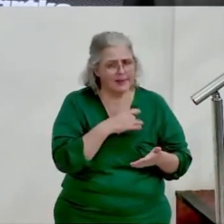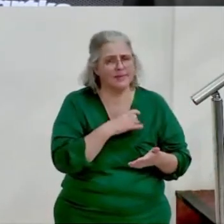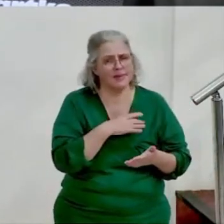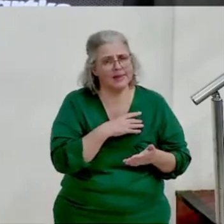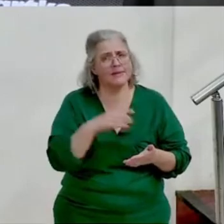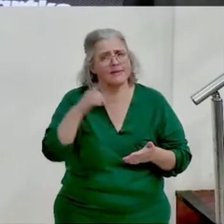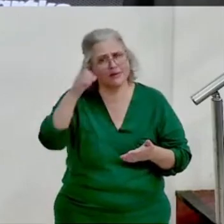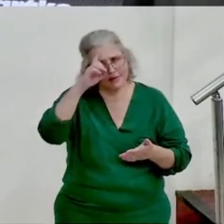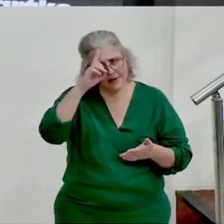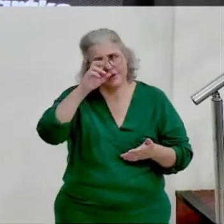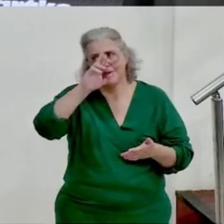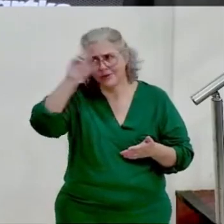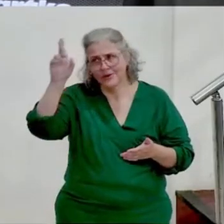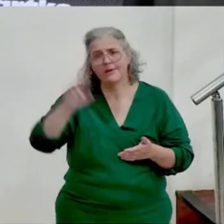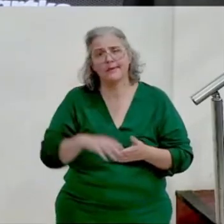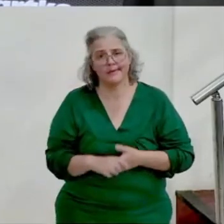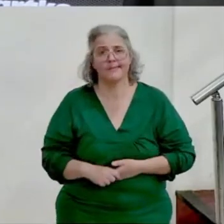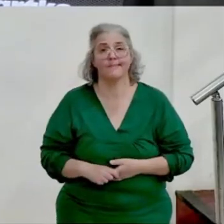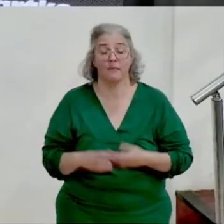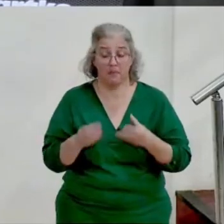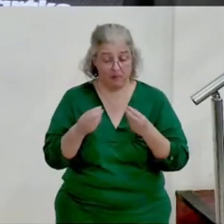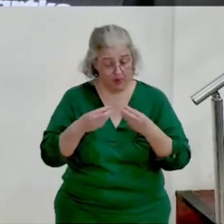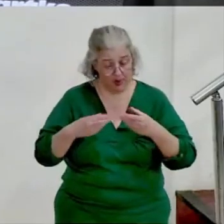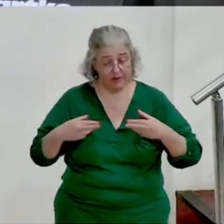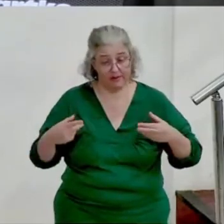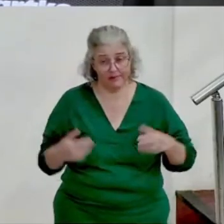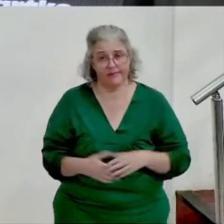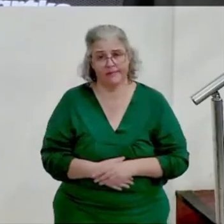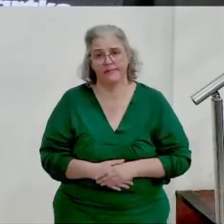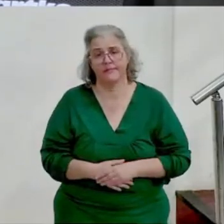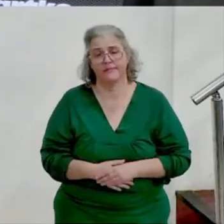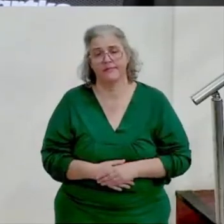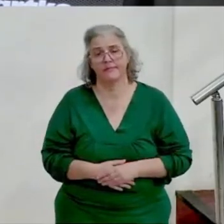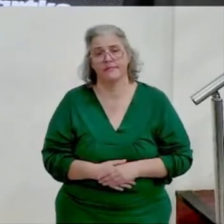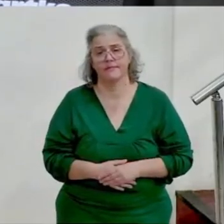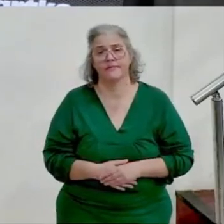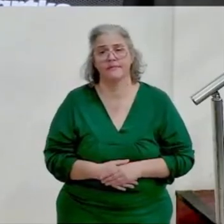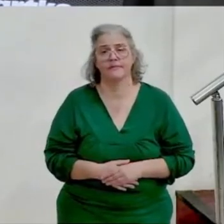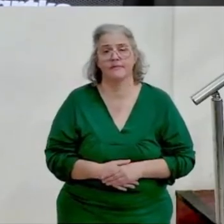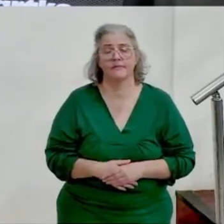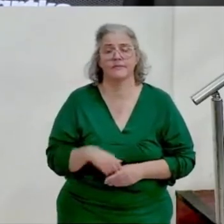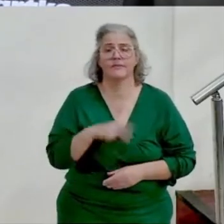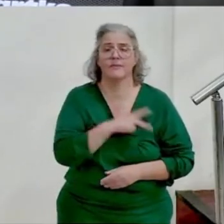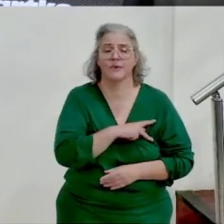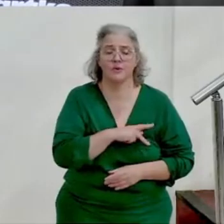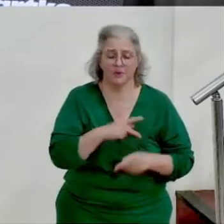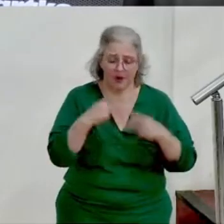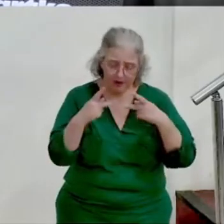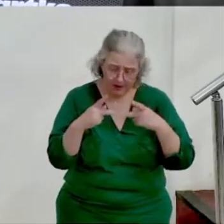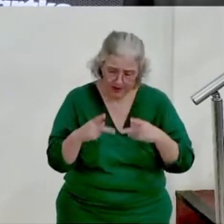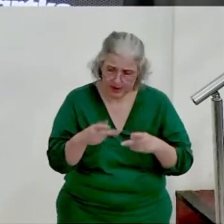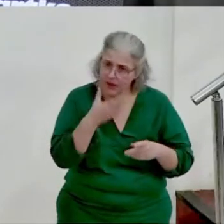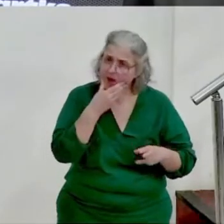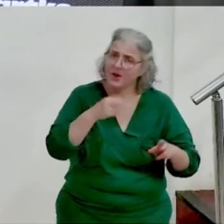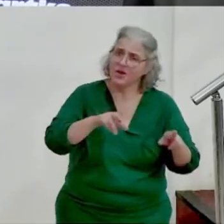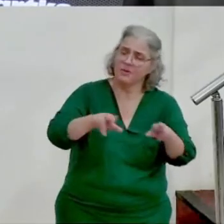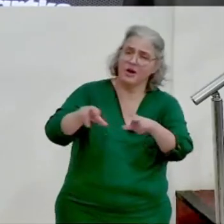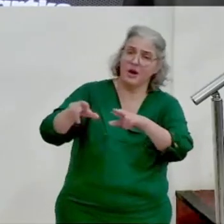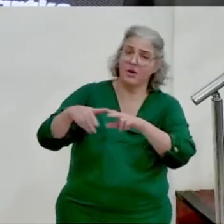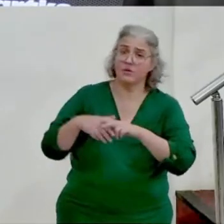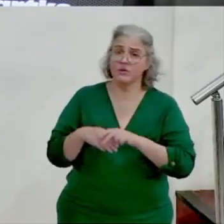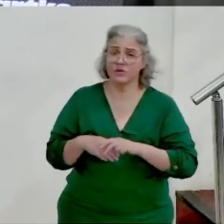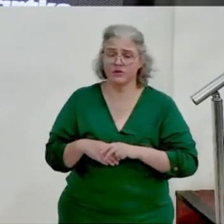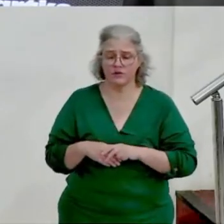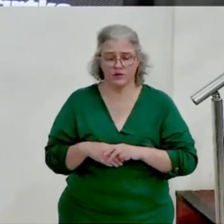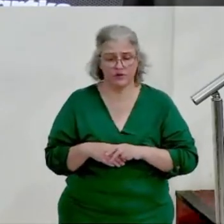dia do Senhor. Paulo começa se dirigindo aos Tessalonicenses, chamando-os de irmãos e